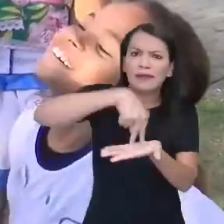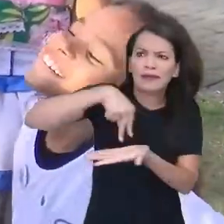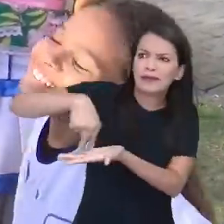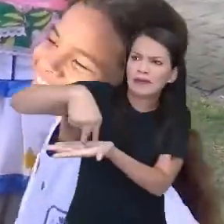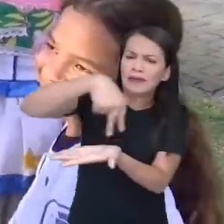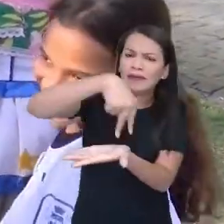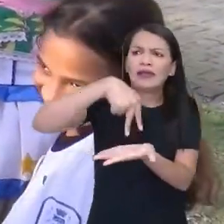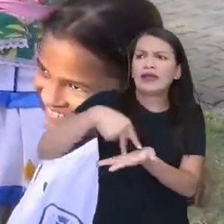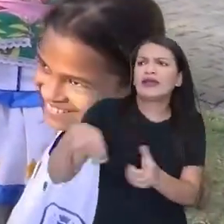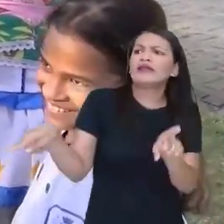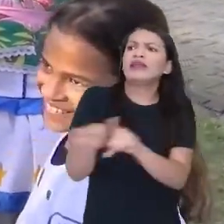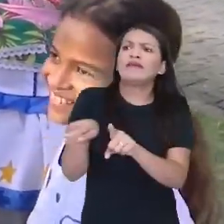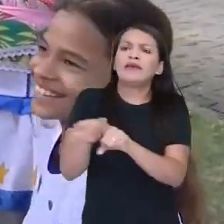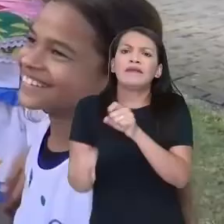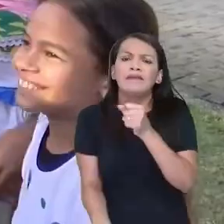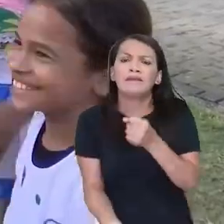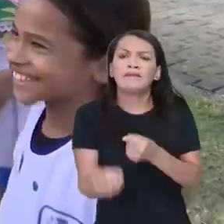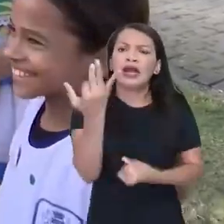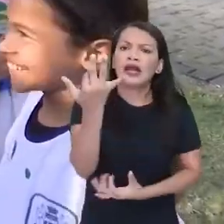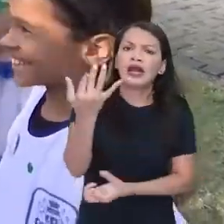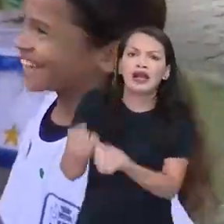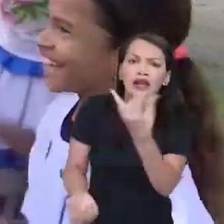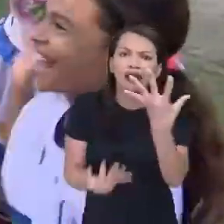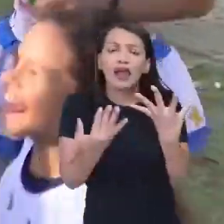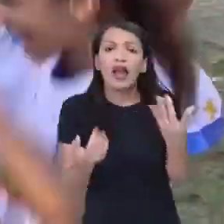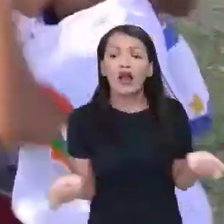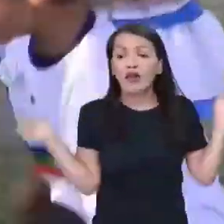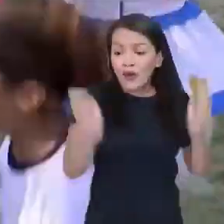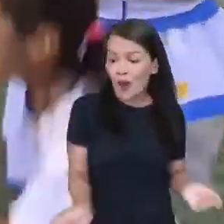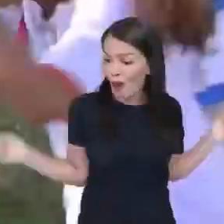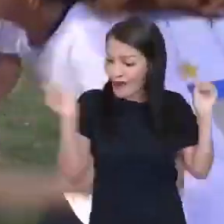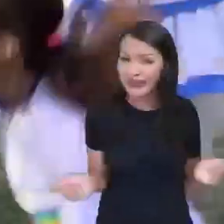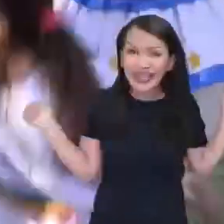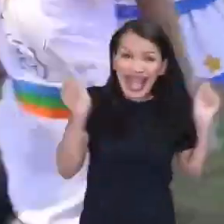e uma corda para pular